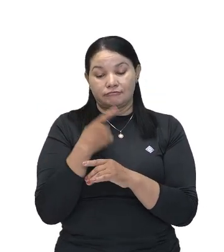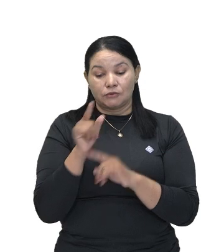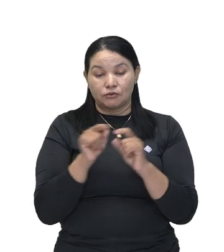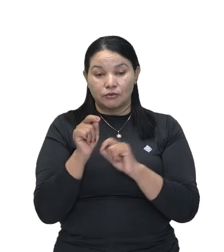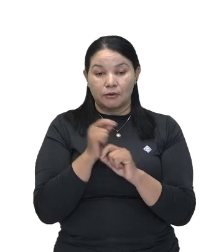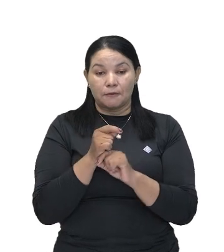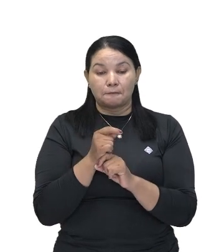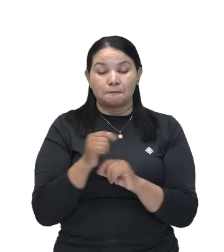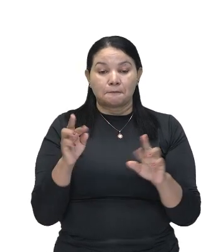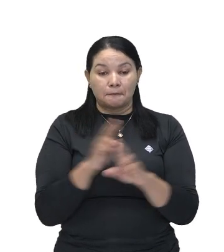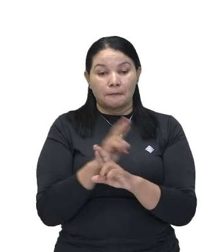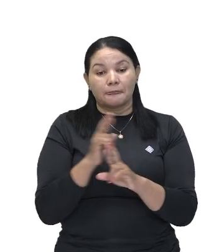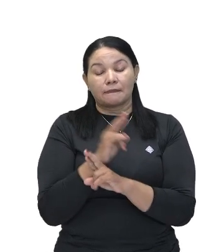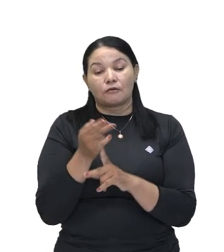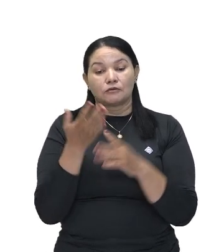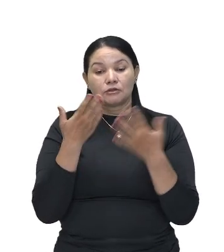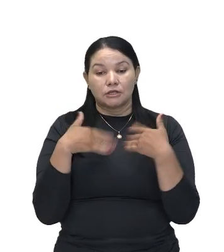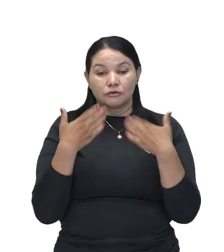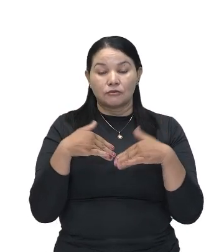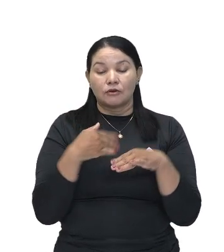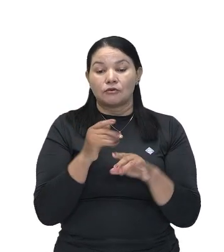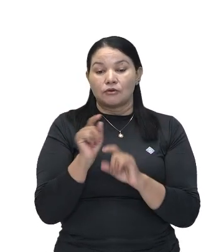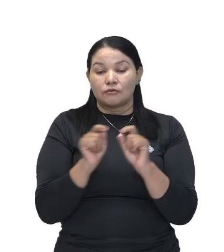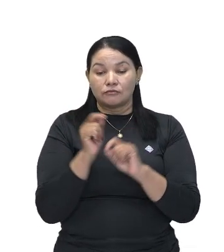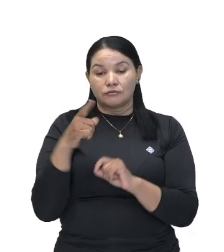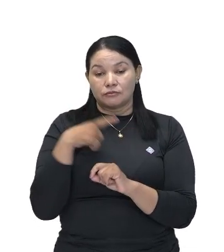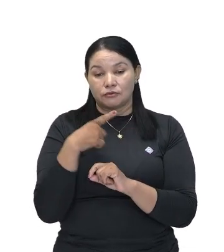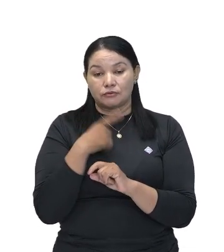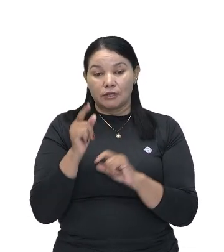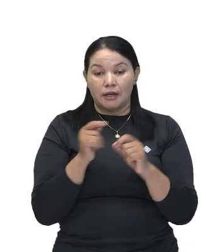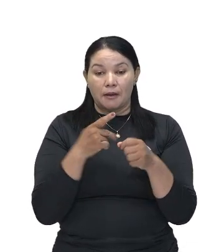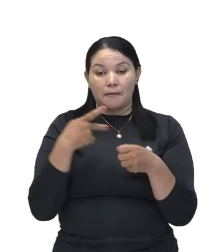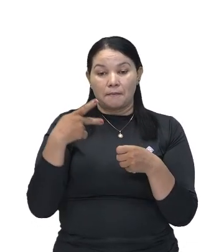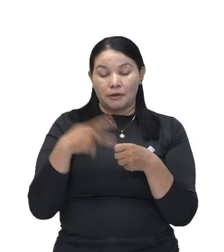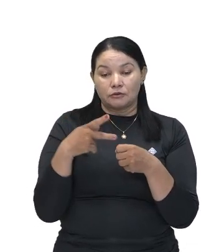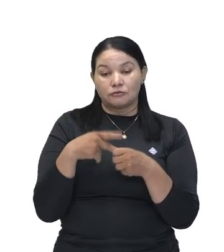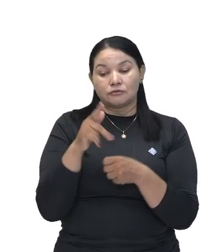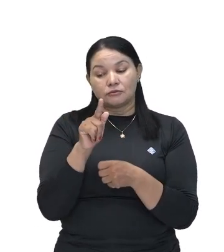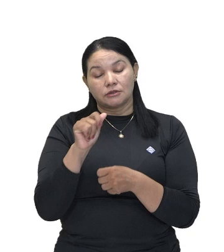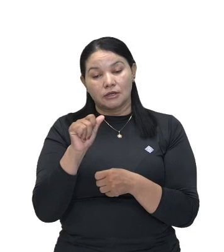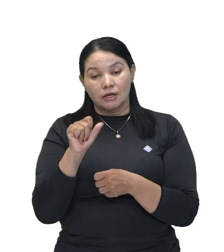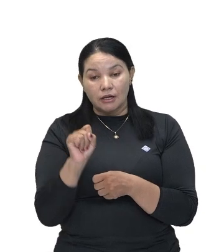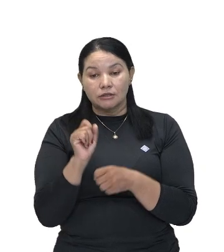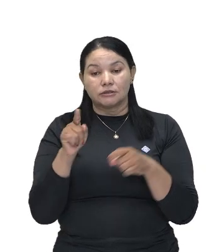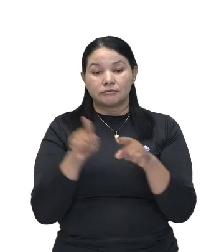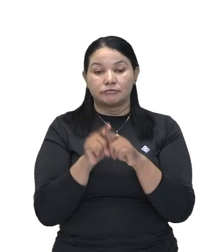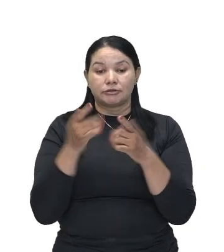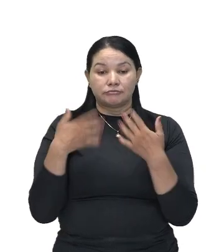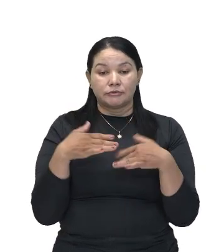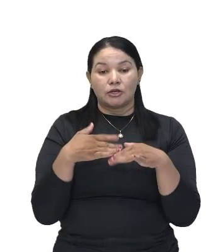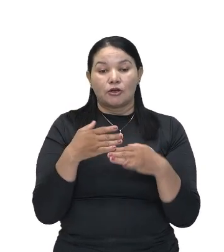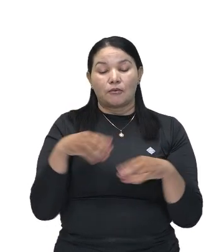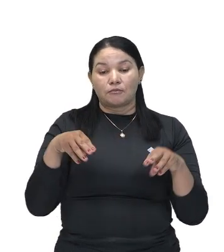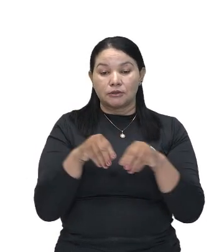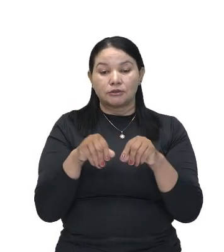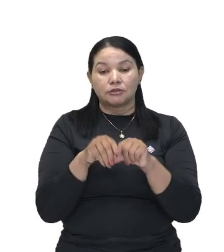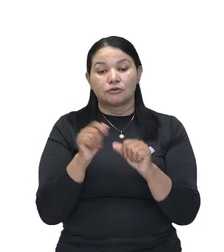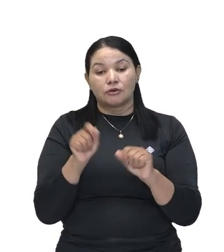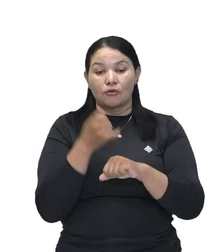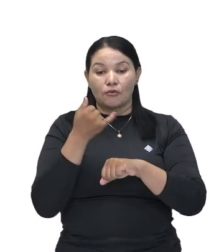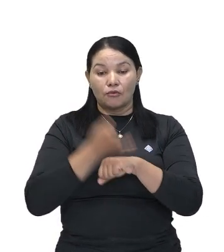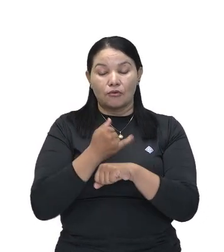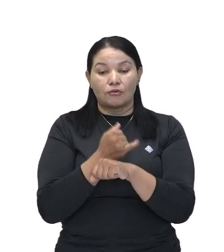seu subsolo, né, a presença também, nós temos gás natural, petróleo, minerais como cobre,